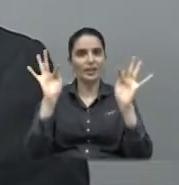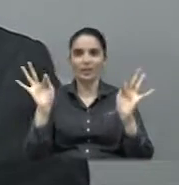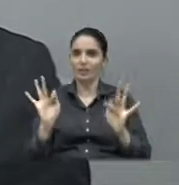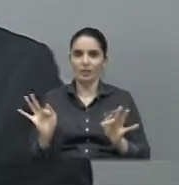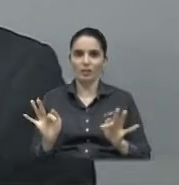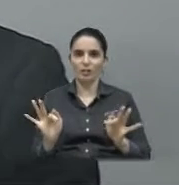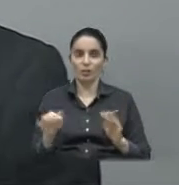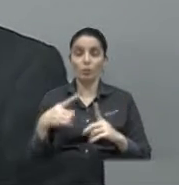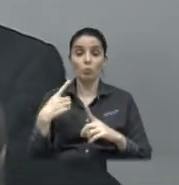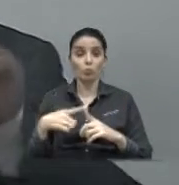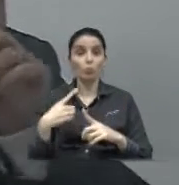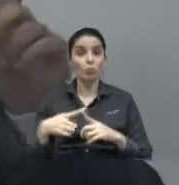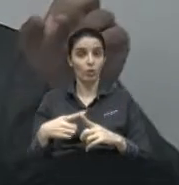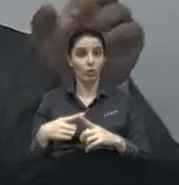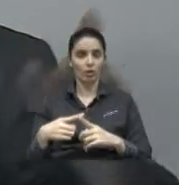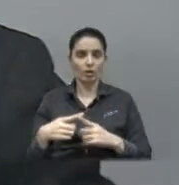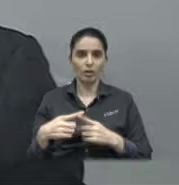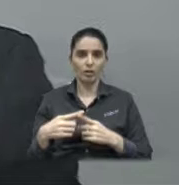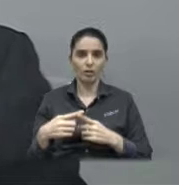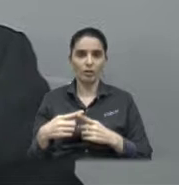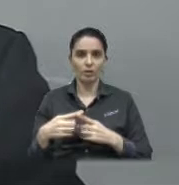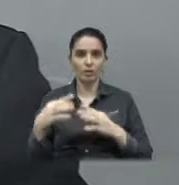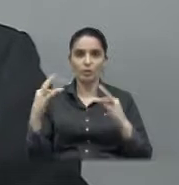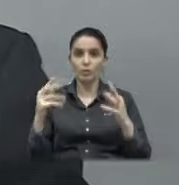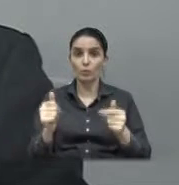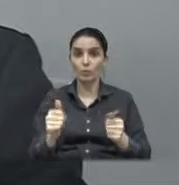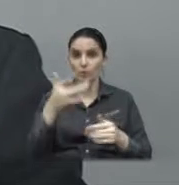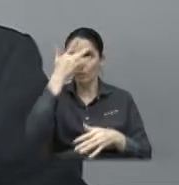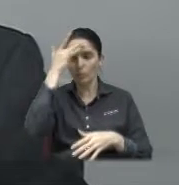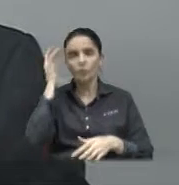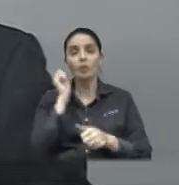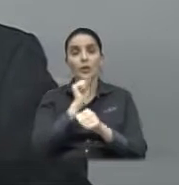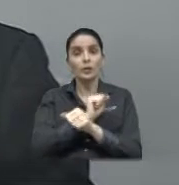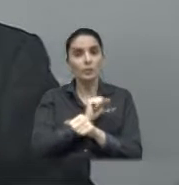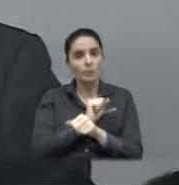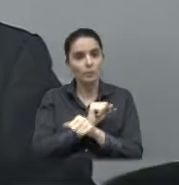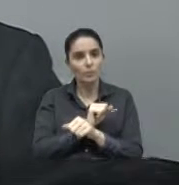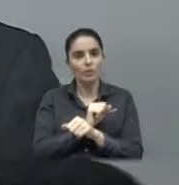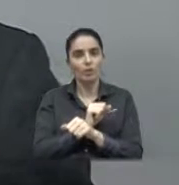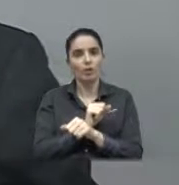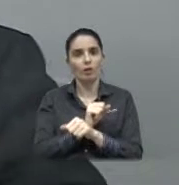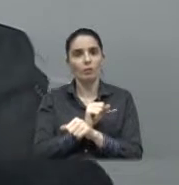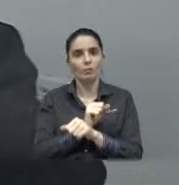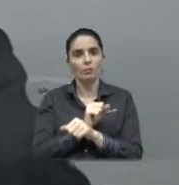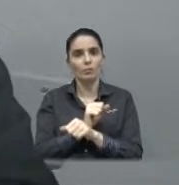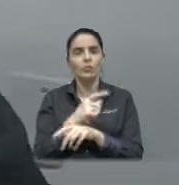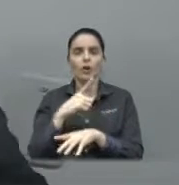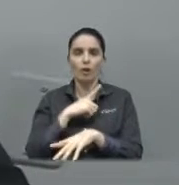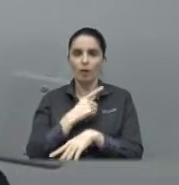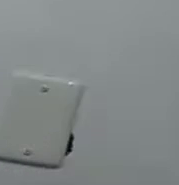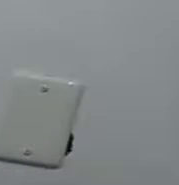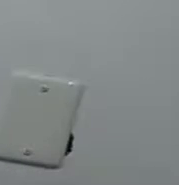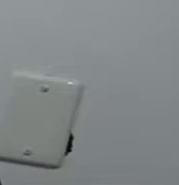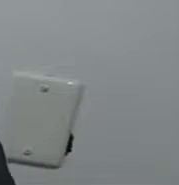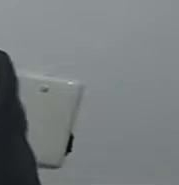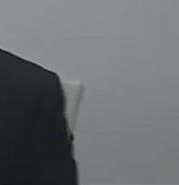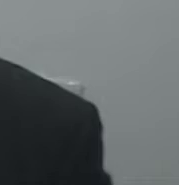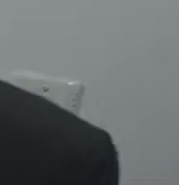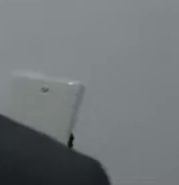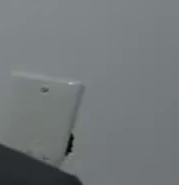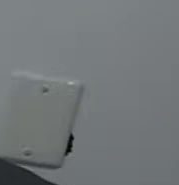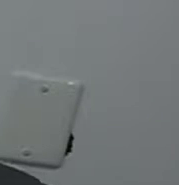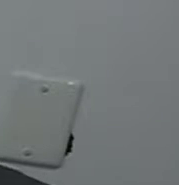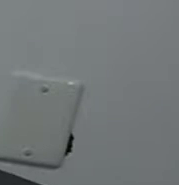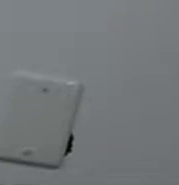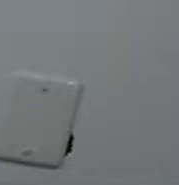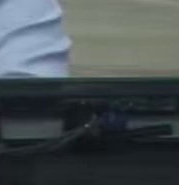essa realidade é a que todos estão esperando para poder ser beneficiado. Muito obrigado. Com a palavra,